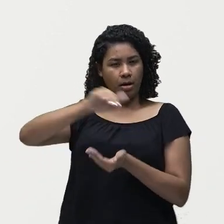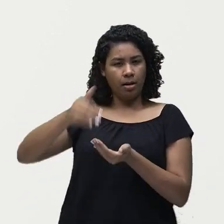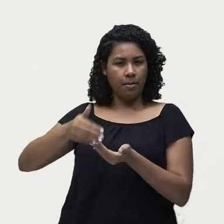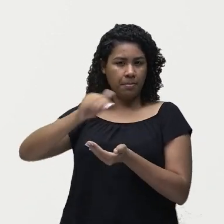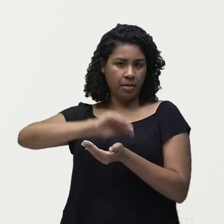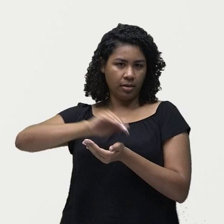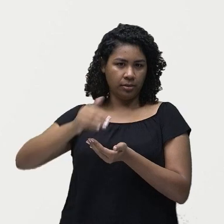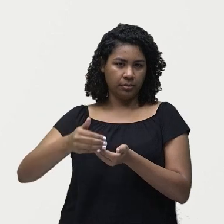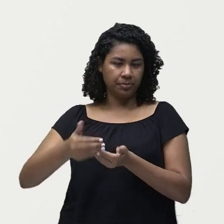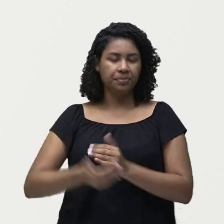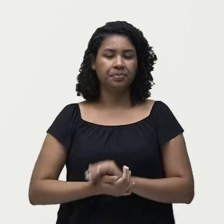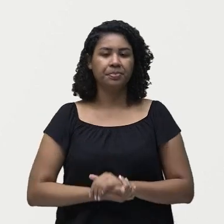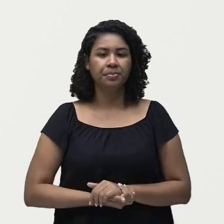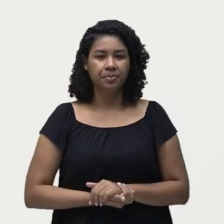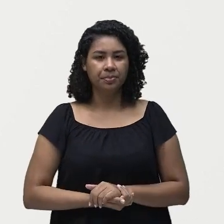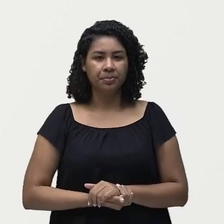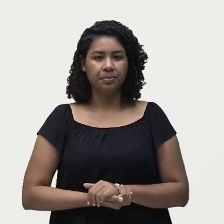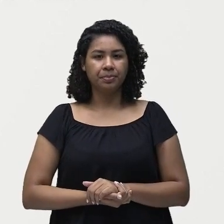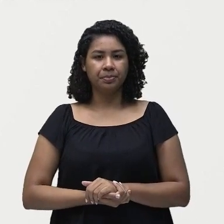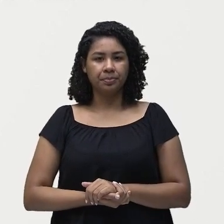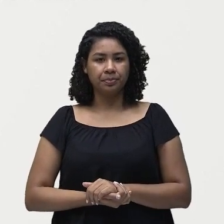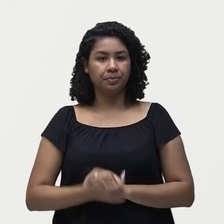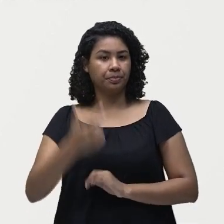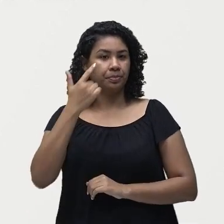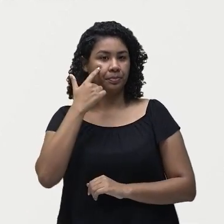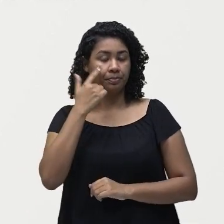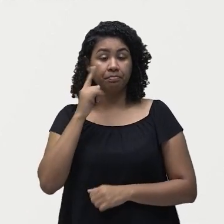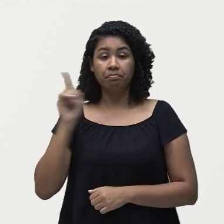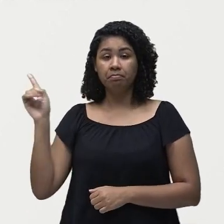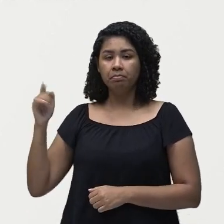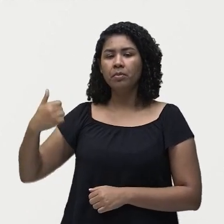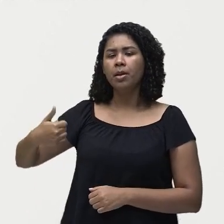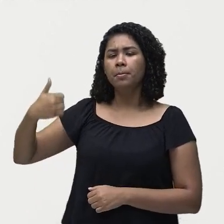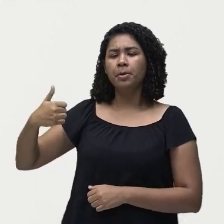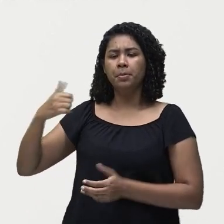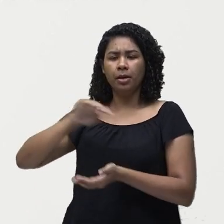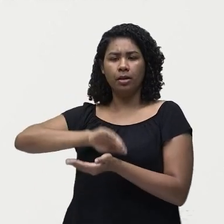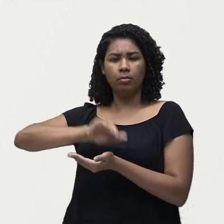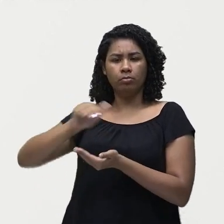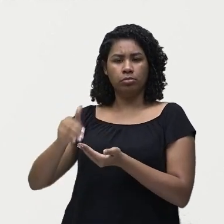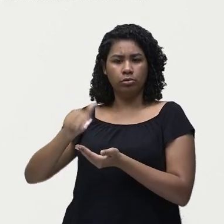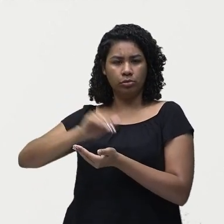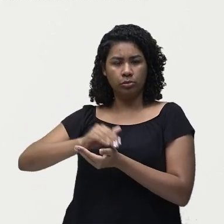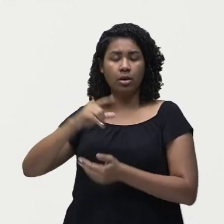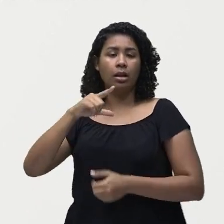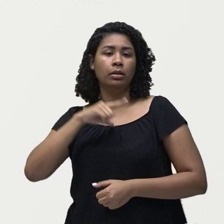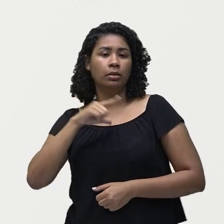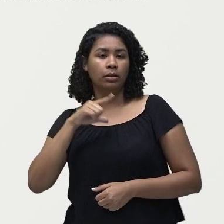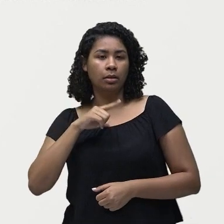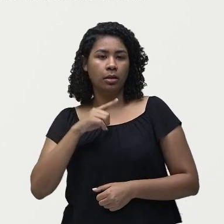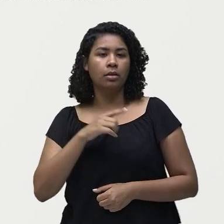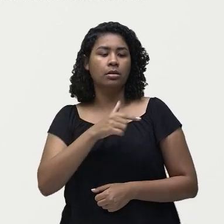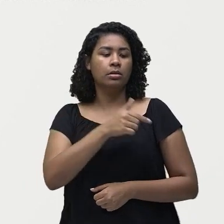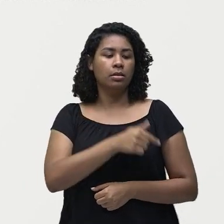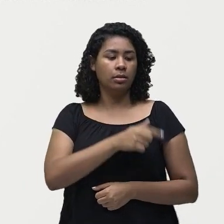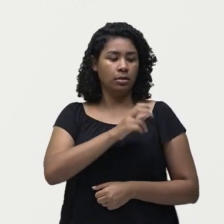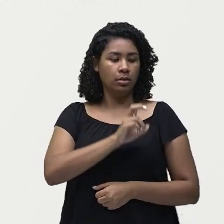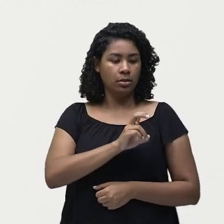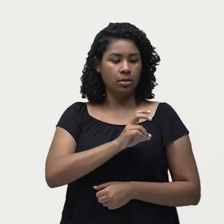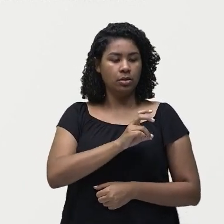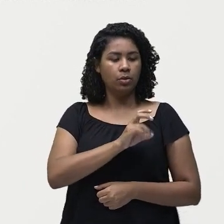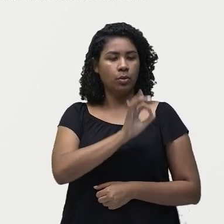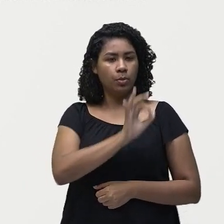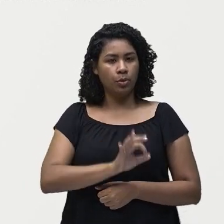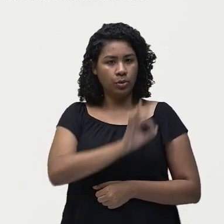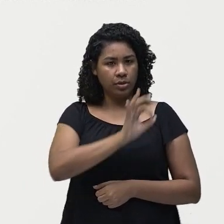próxima à superfície. A troposfera, ela tem de 75% a 80%